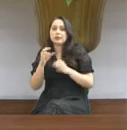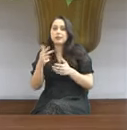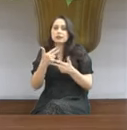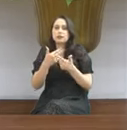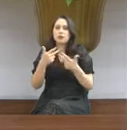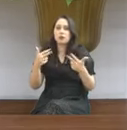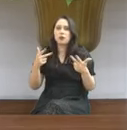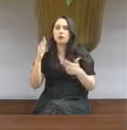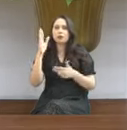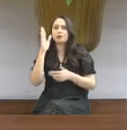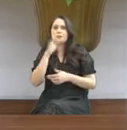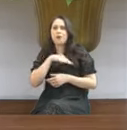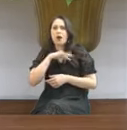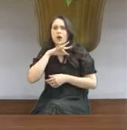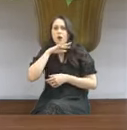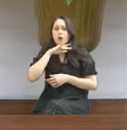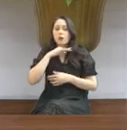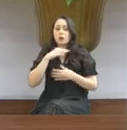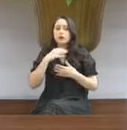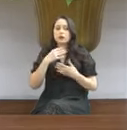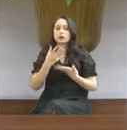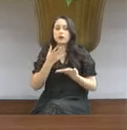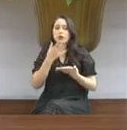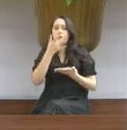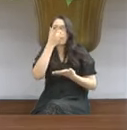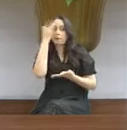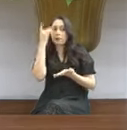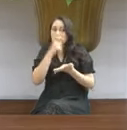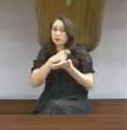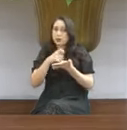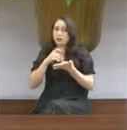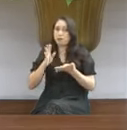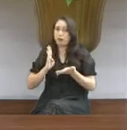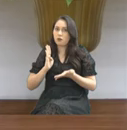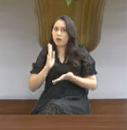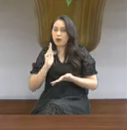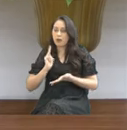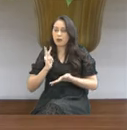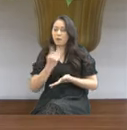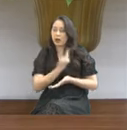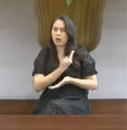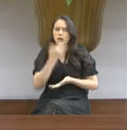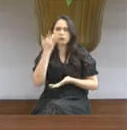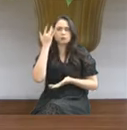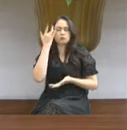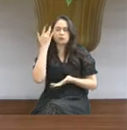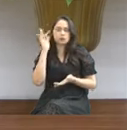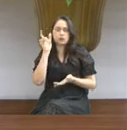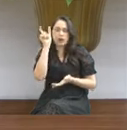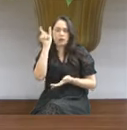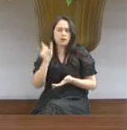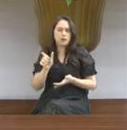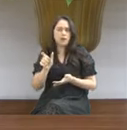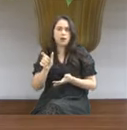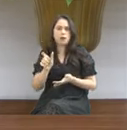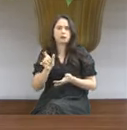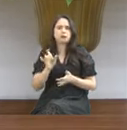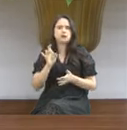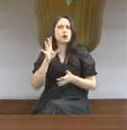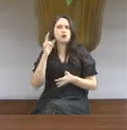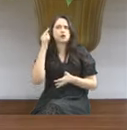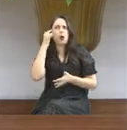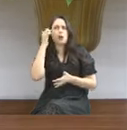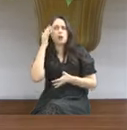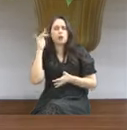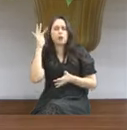coisas terríveis que esse autor anônimo, que nós não sabemos, nós só temos algumas